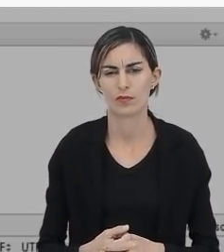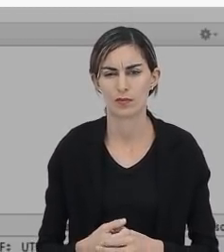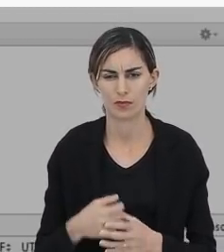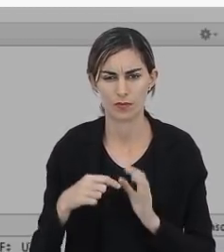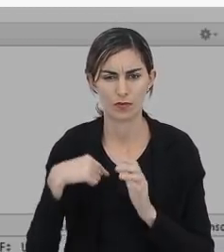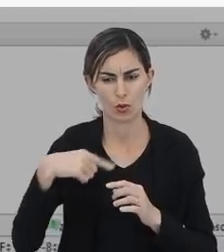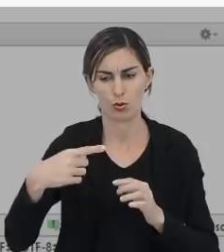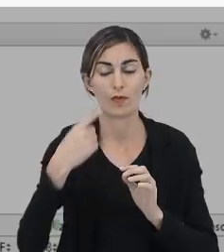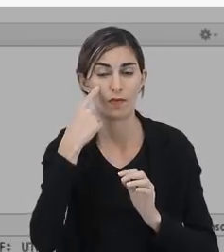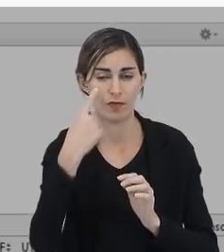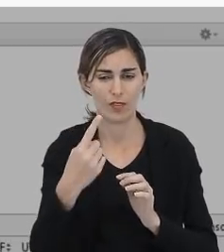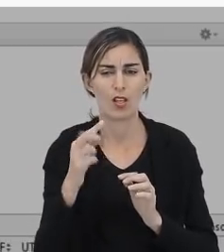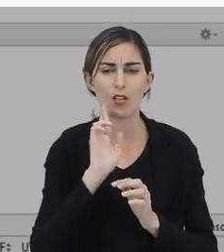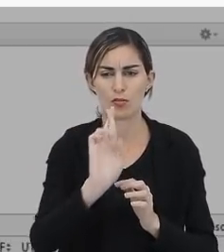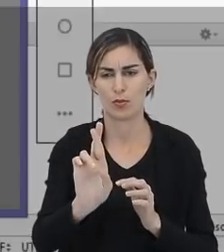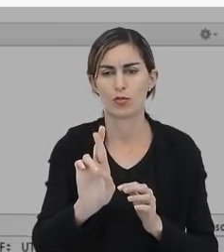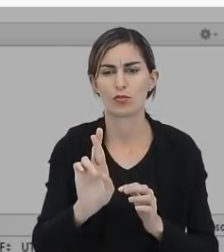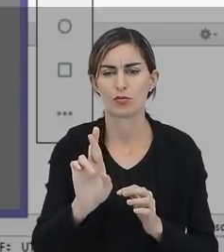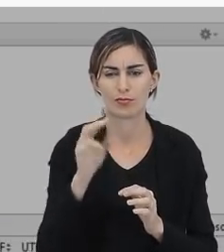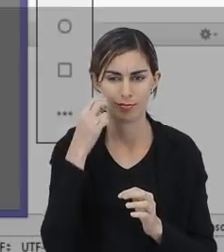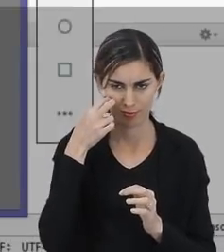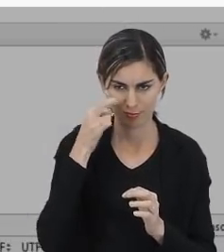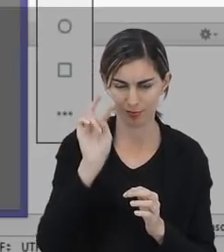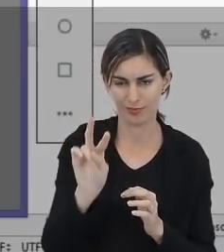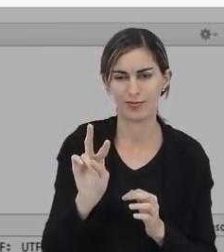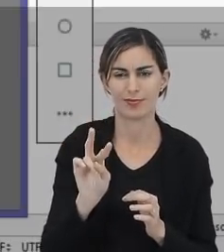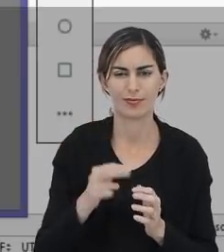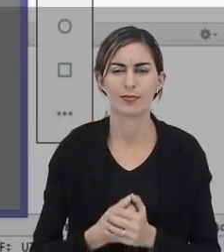Então, vamos rodar e ver o resultado.